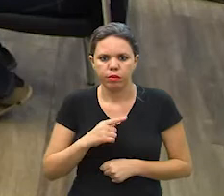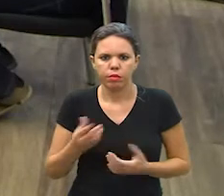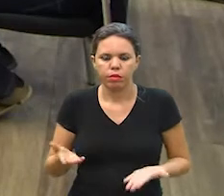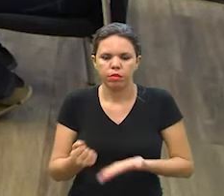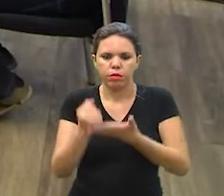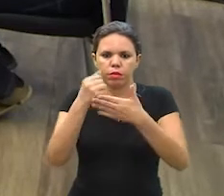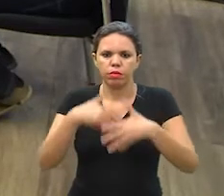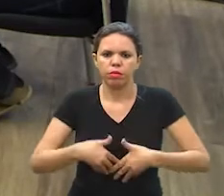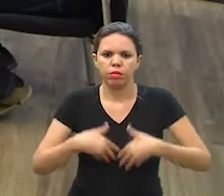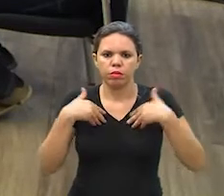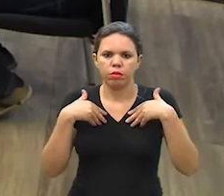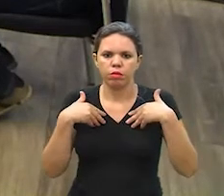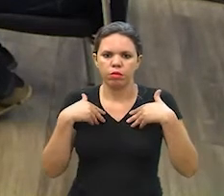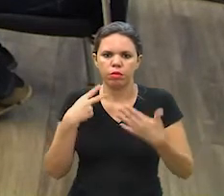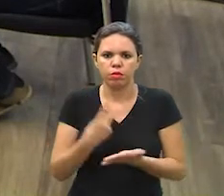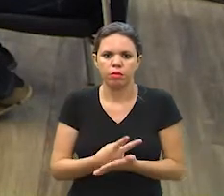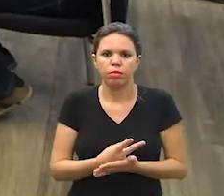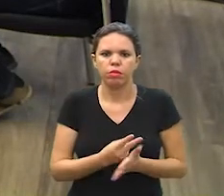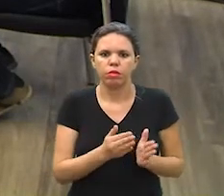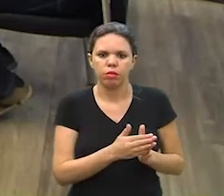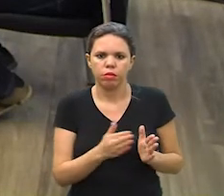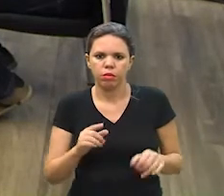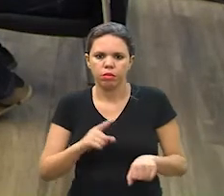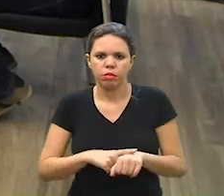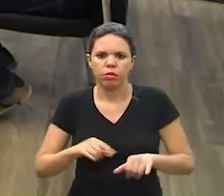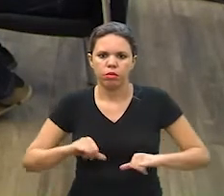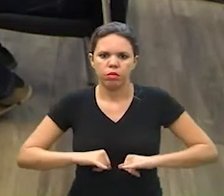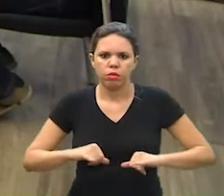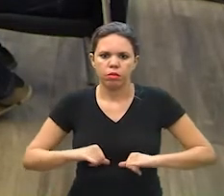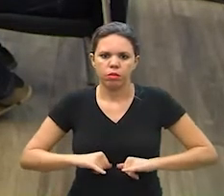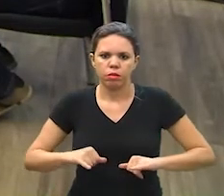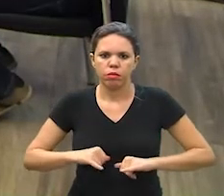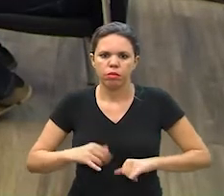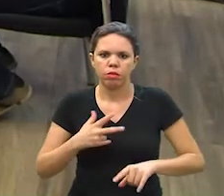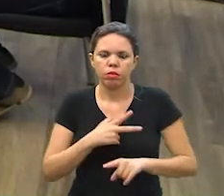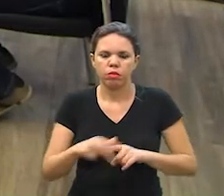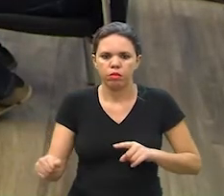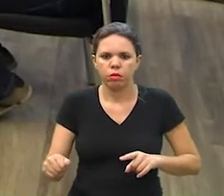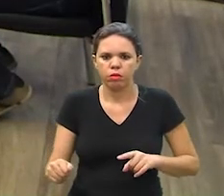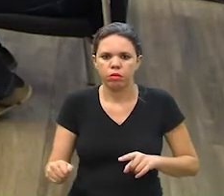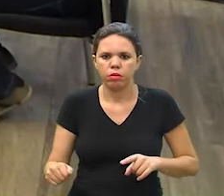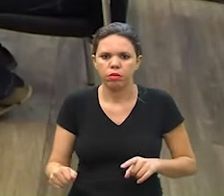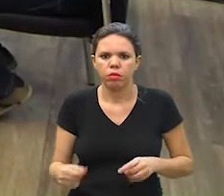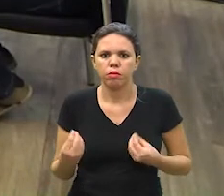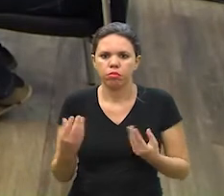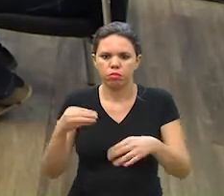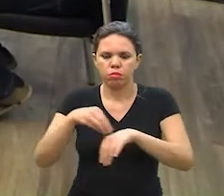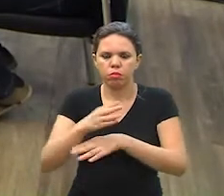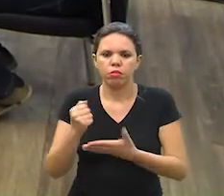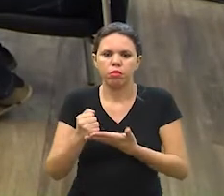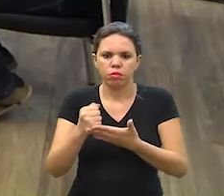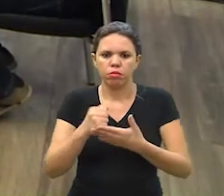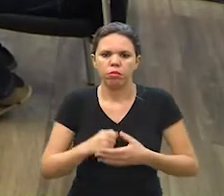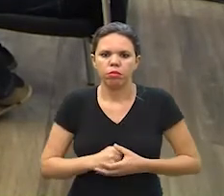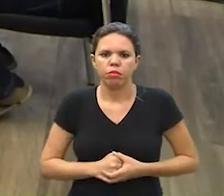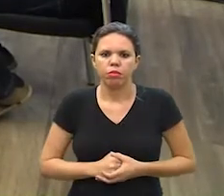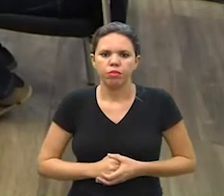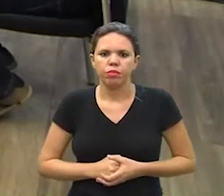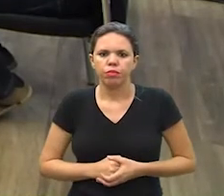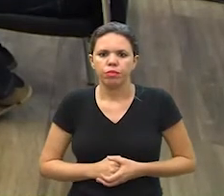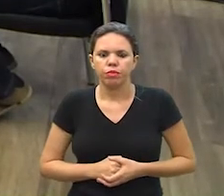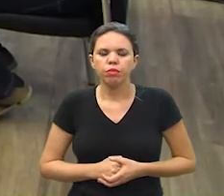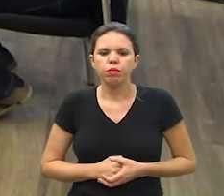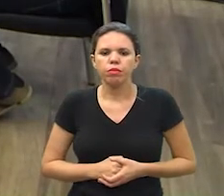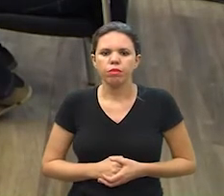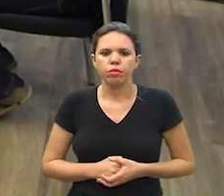dado esse orgulho. Mesmo num momento de sofrimento, eles estão sobressaindo e estão dando conta do recado.